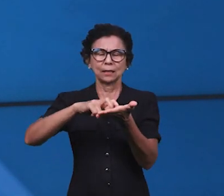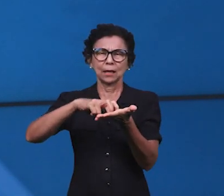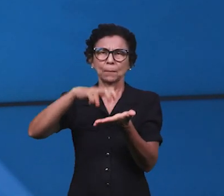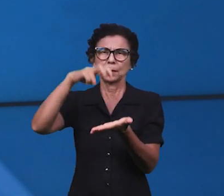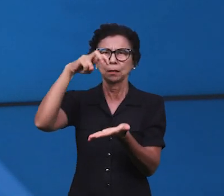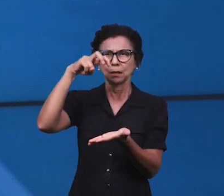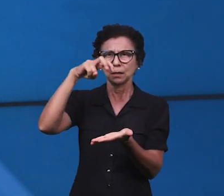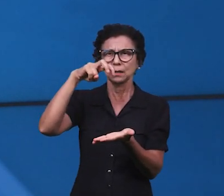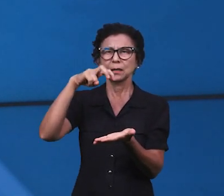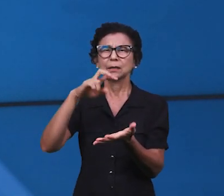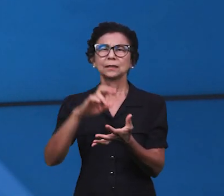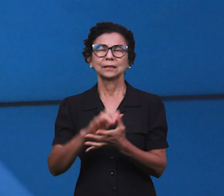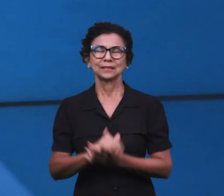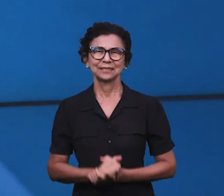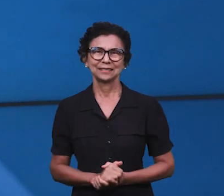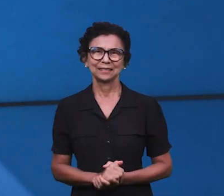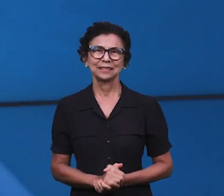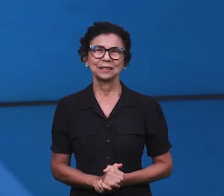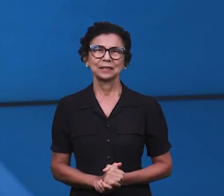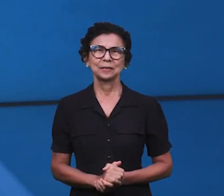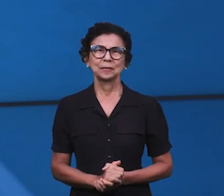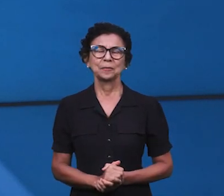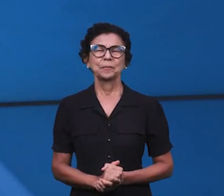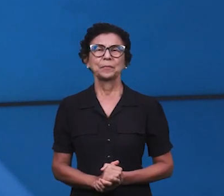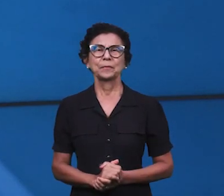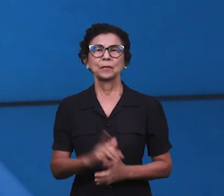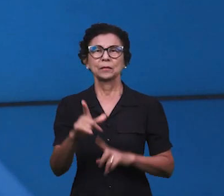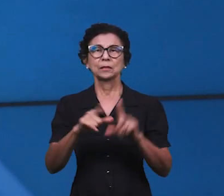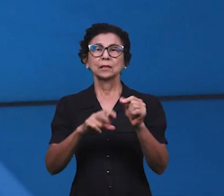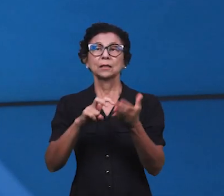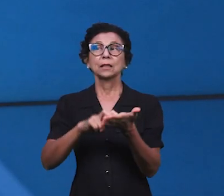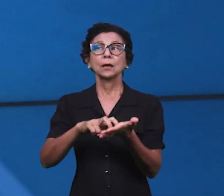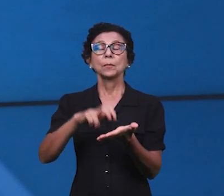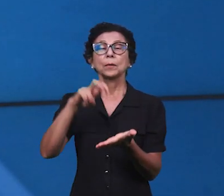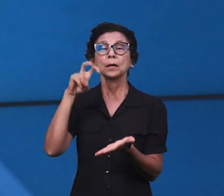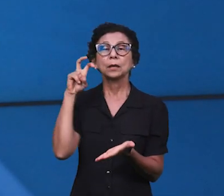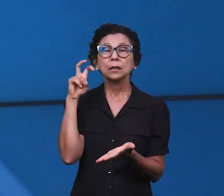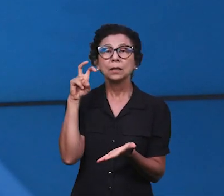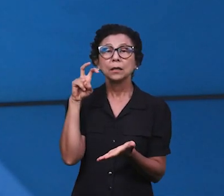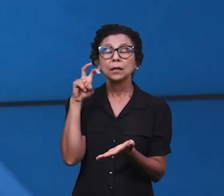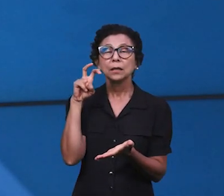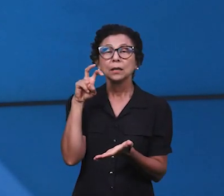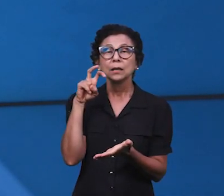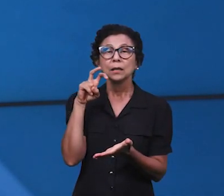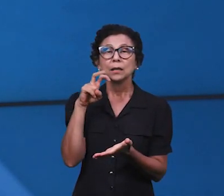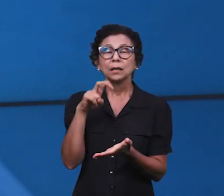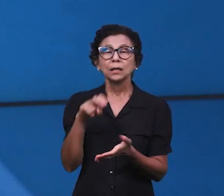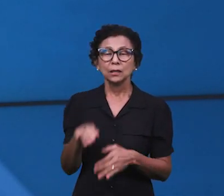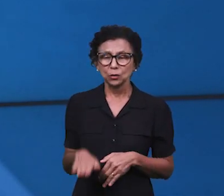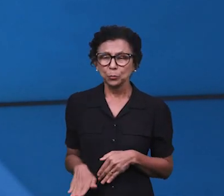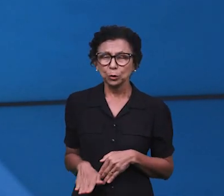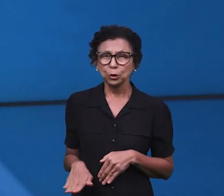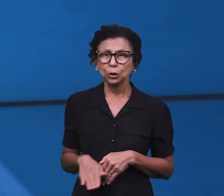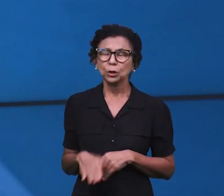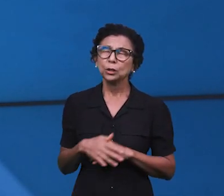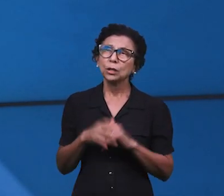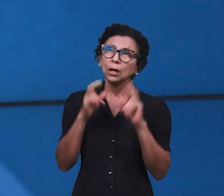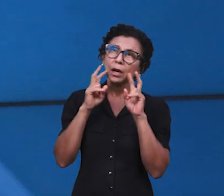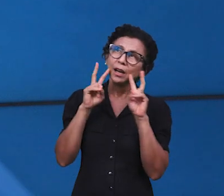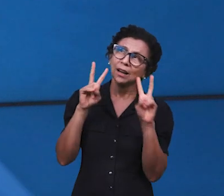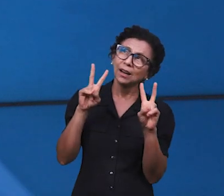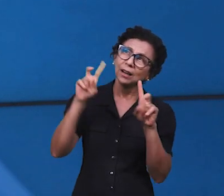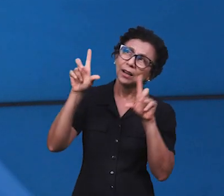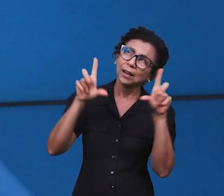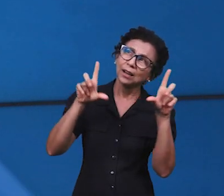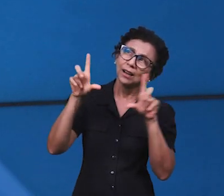assunto da escola bíblica passada. Eles falando ali sobre a estrela da manhã e eles atentos, os bebês atentos ali às figuras e à